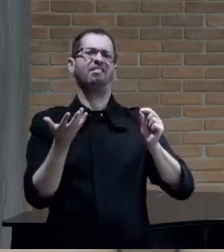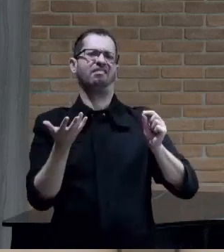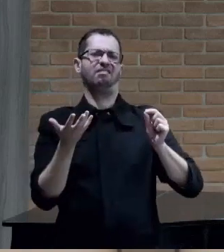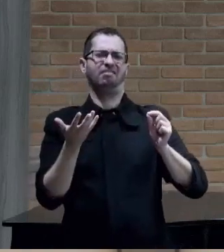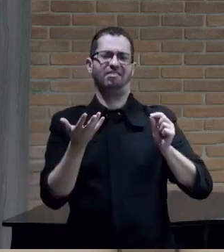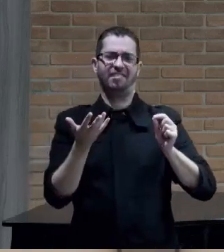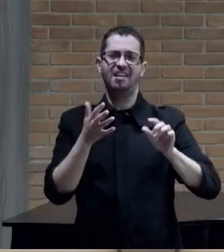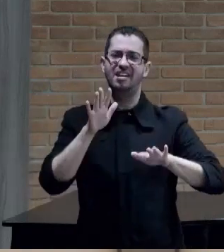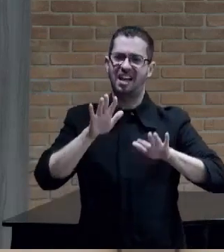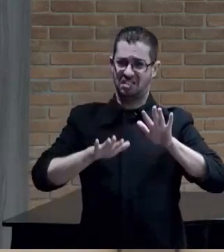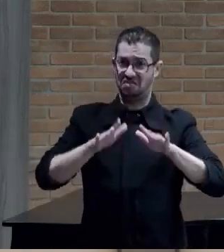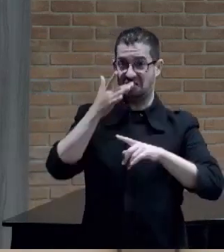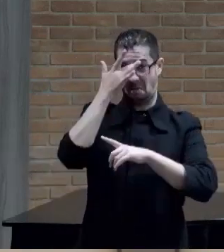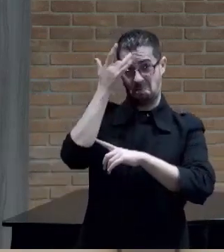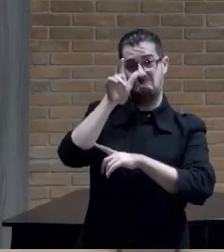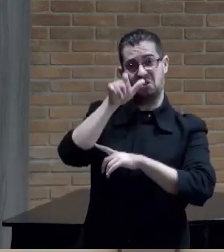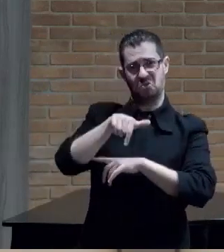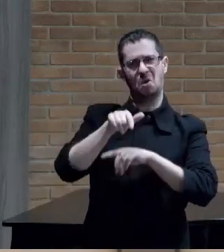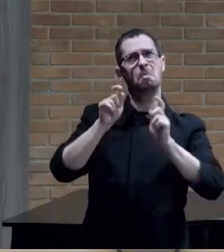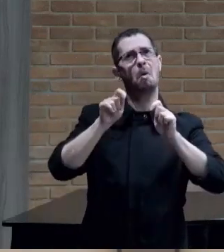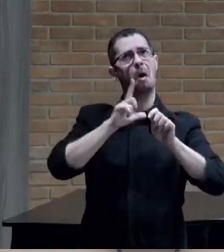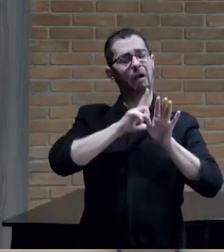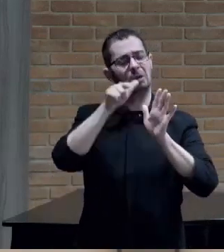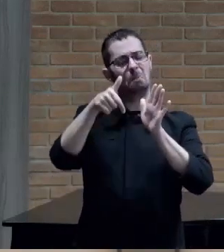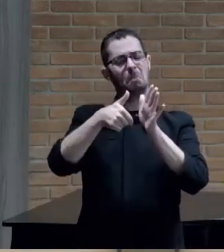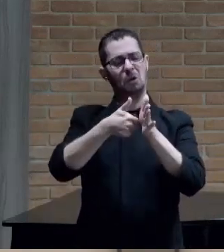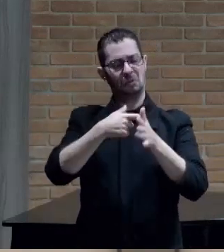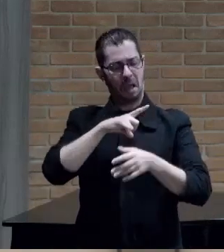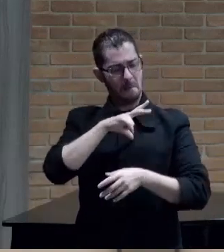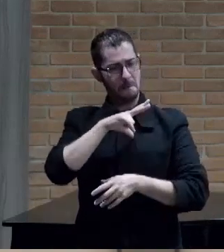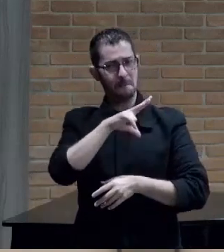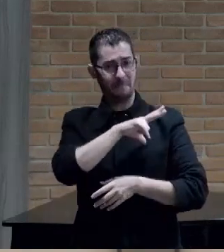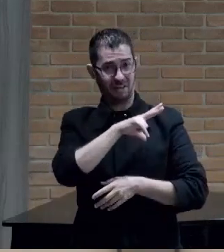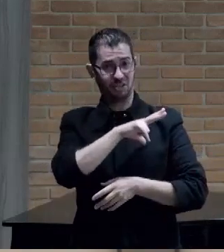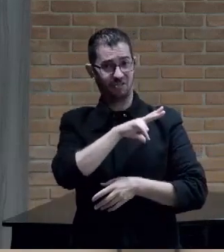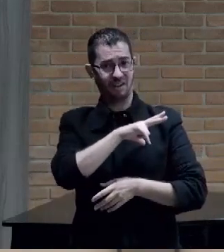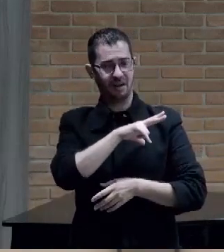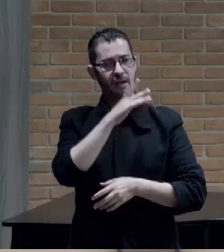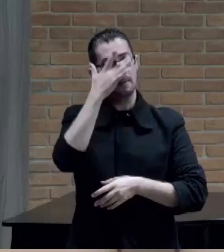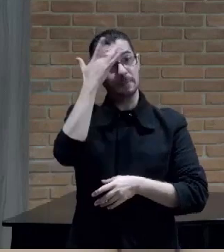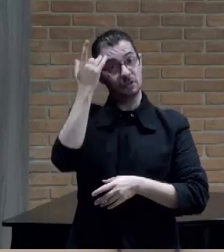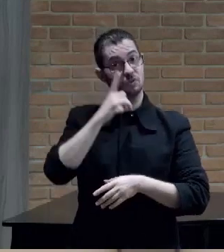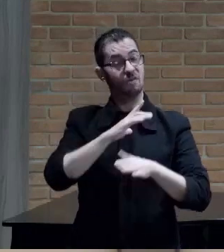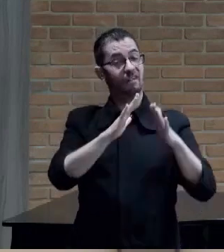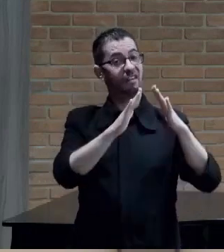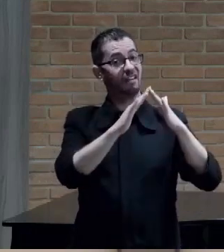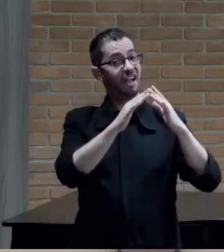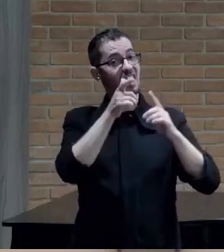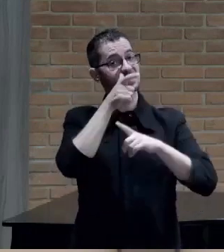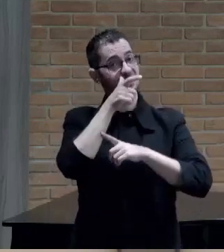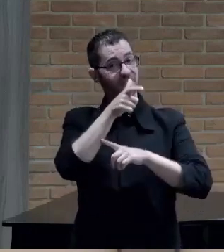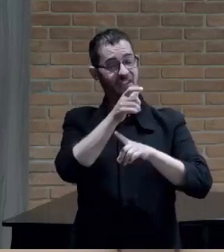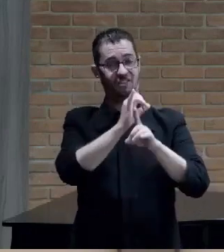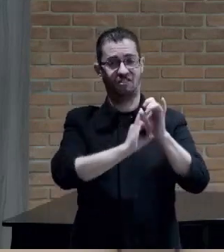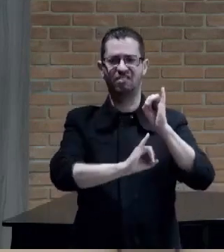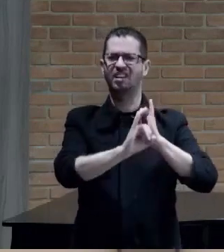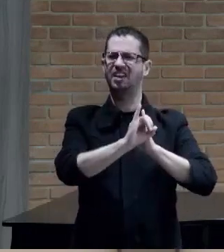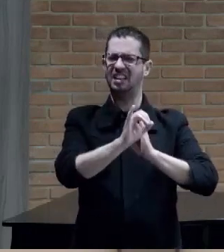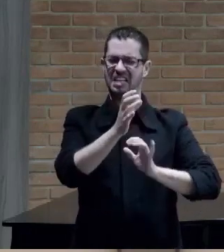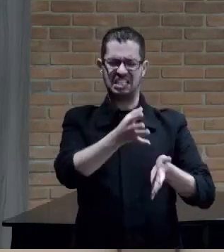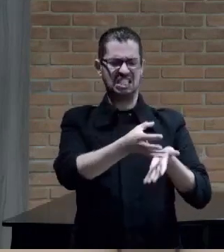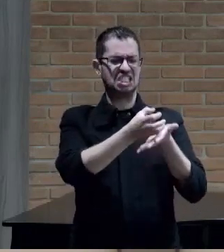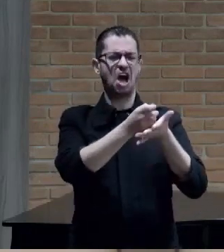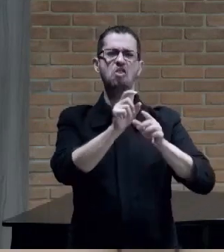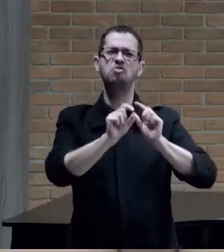Talvez alguém aqui possa fazer essa pergunta no seu íntimo. Alguém que está nos assistindo. Ser salvo do quê? Afinal, eu